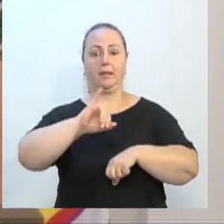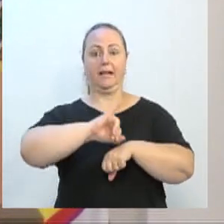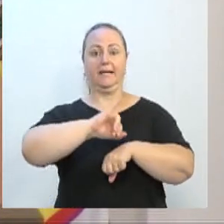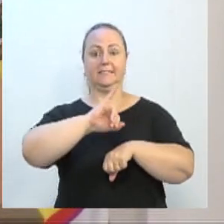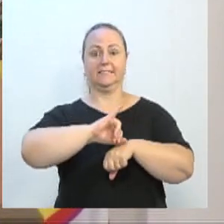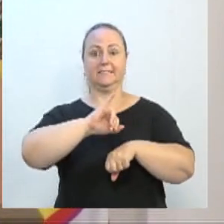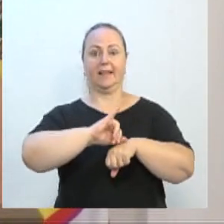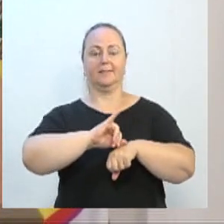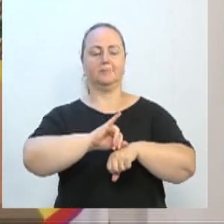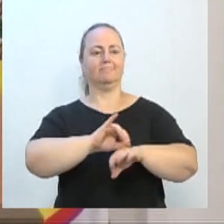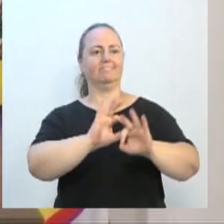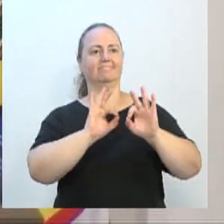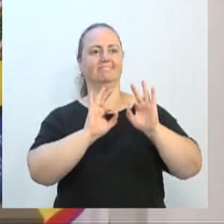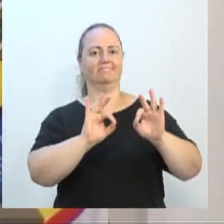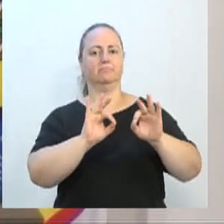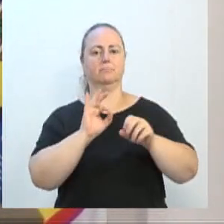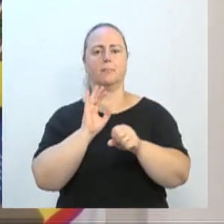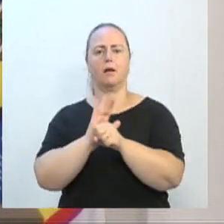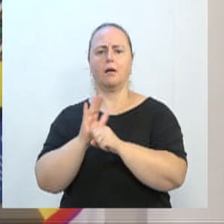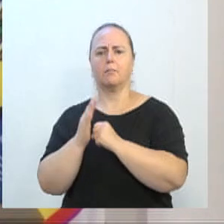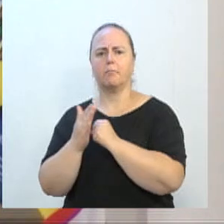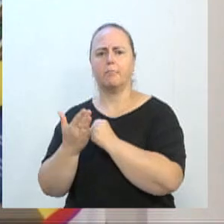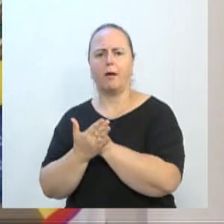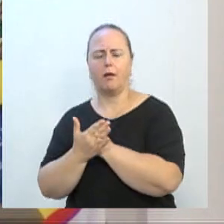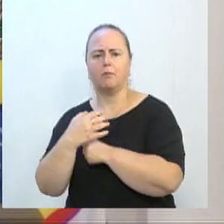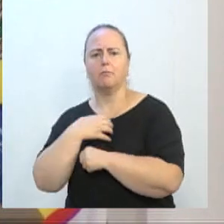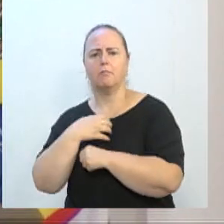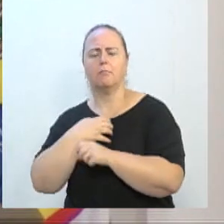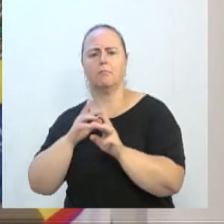os bairros de outra. Eu queria saber por que